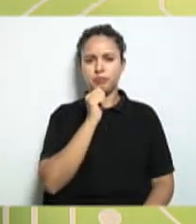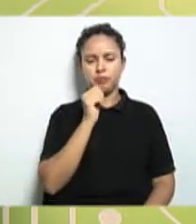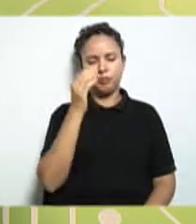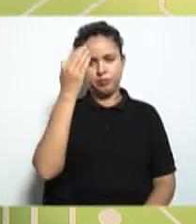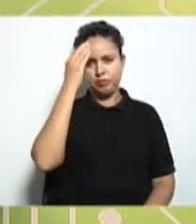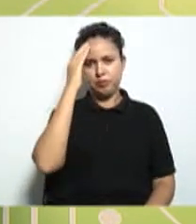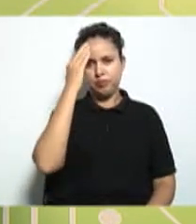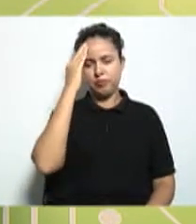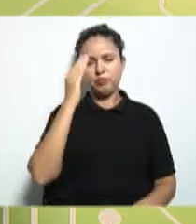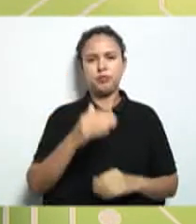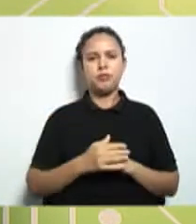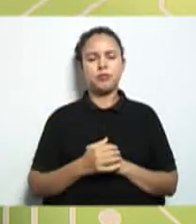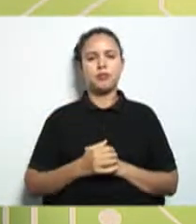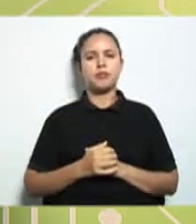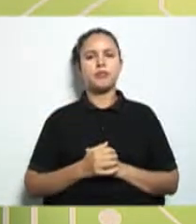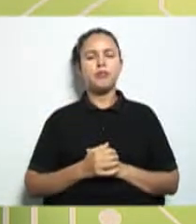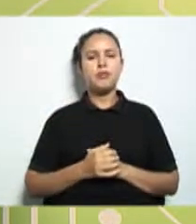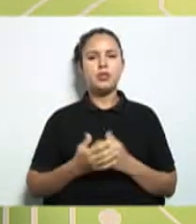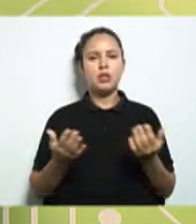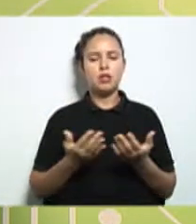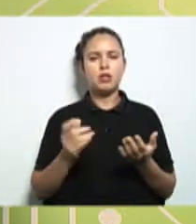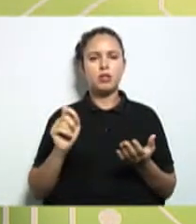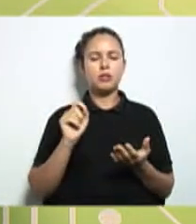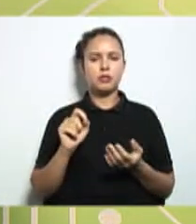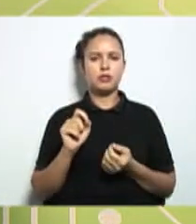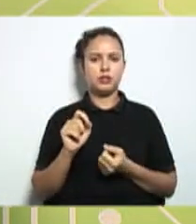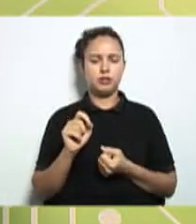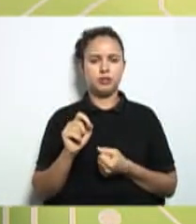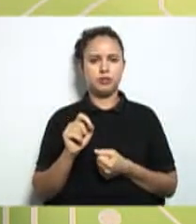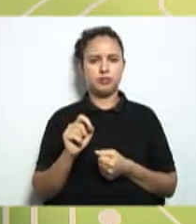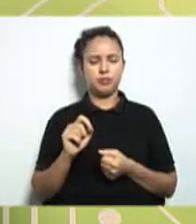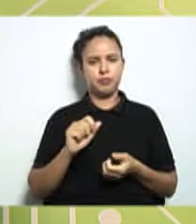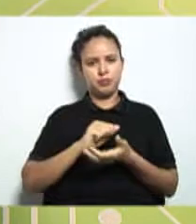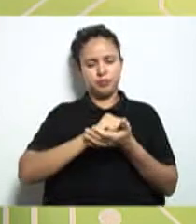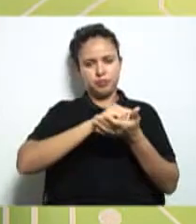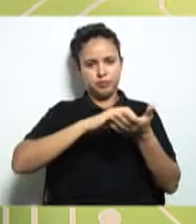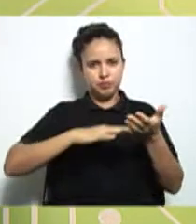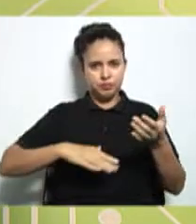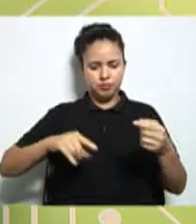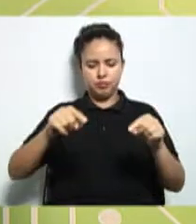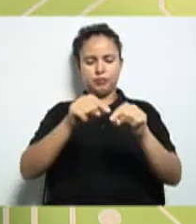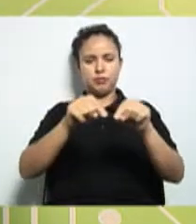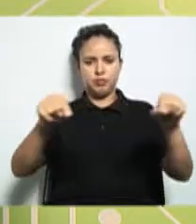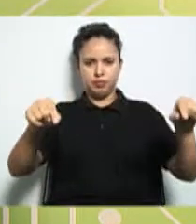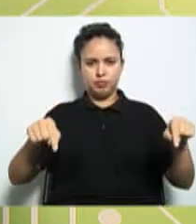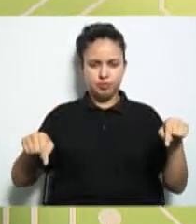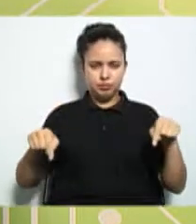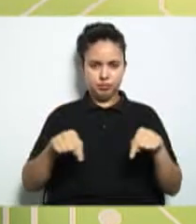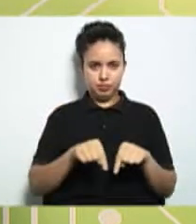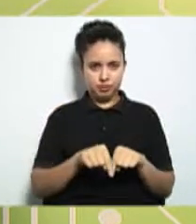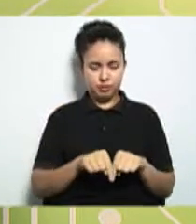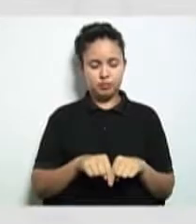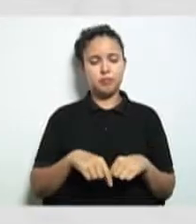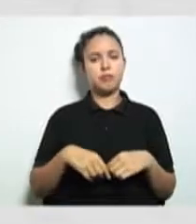entender. Agora, nós temos para vocês aí uma atividade de sala, tá?